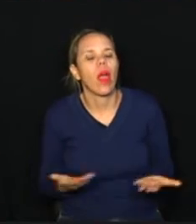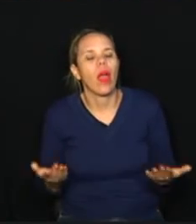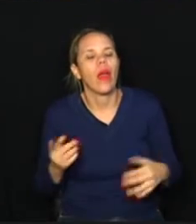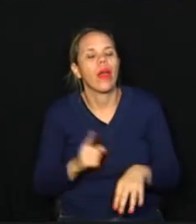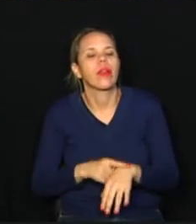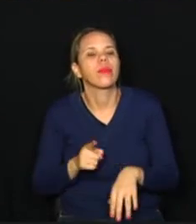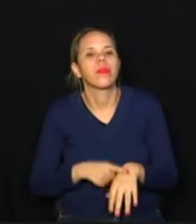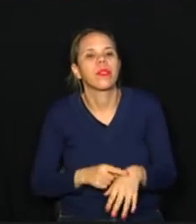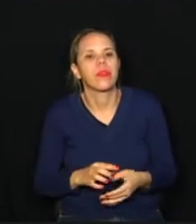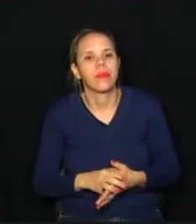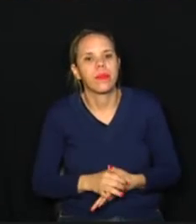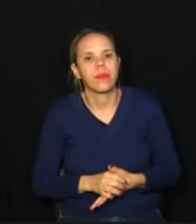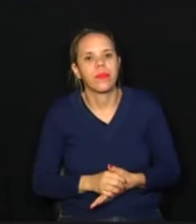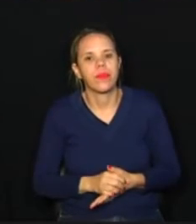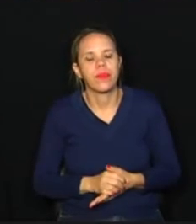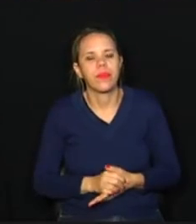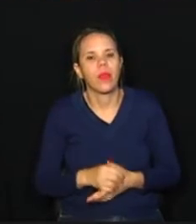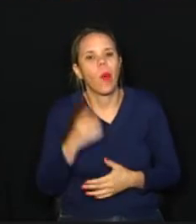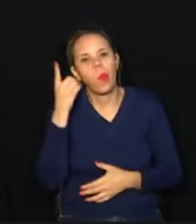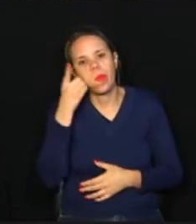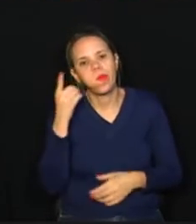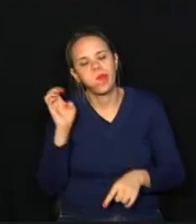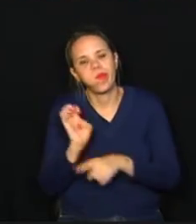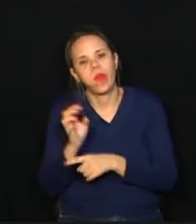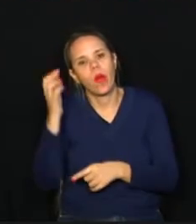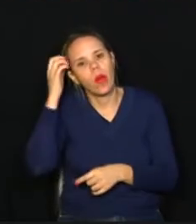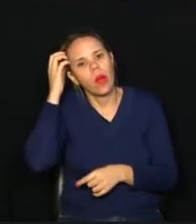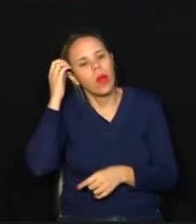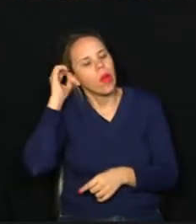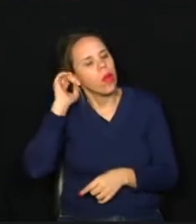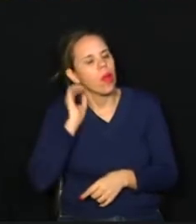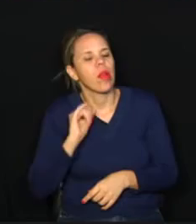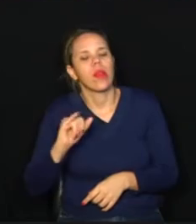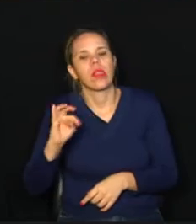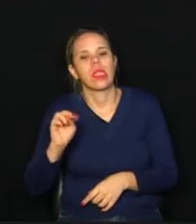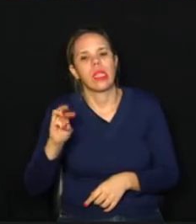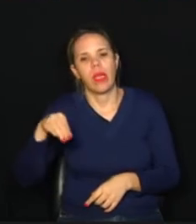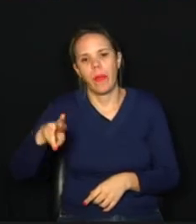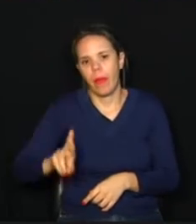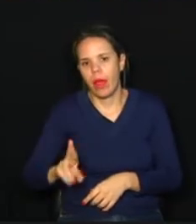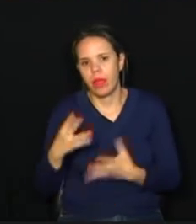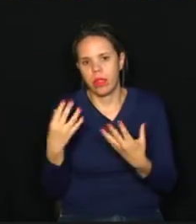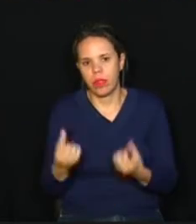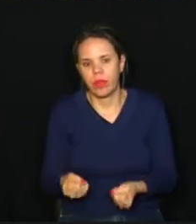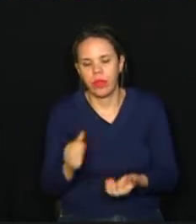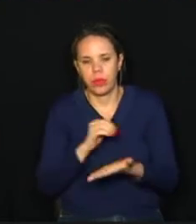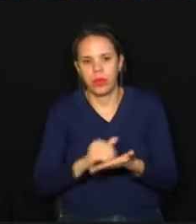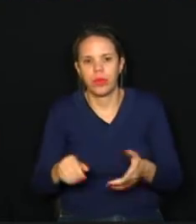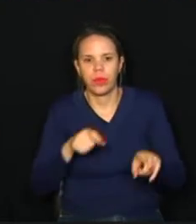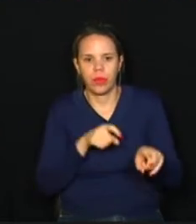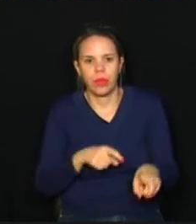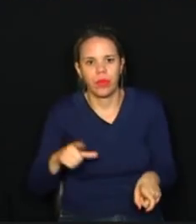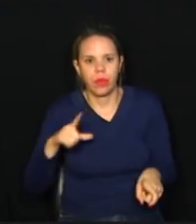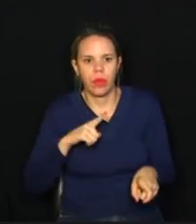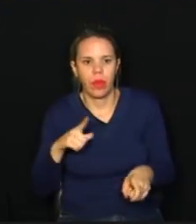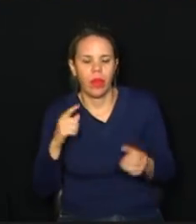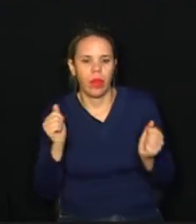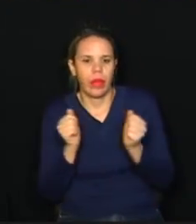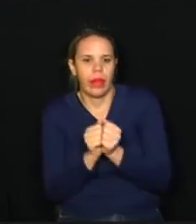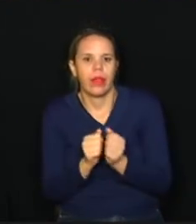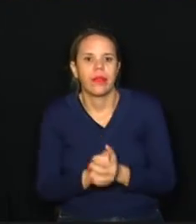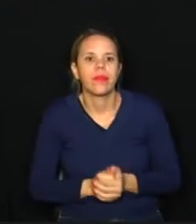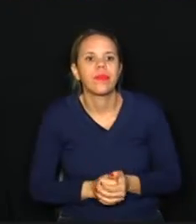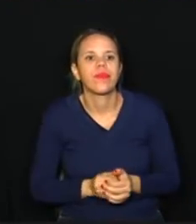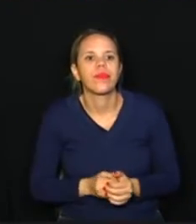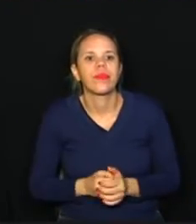momento, um deputado estadual, Itamar Borges, assumiu a Secretaria da Agricultura, nós tivemos com ele e